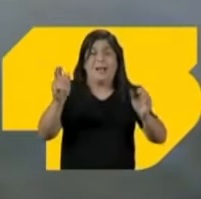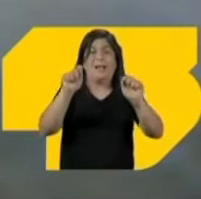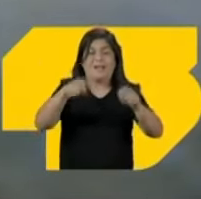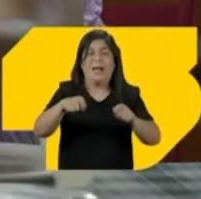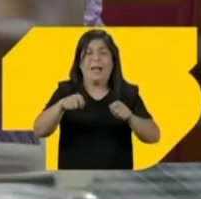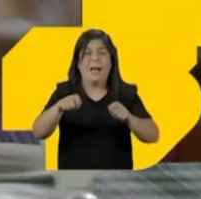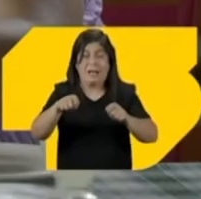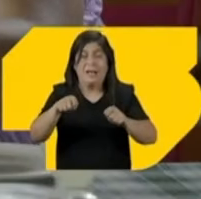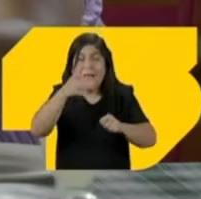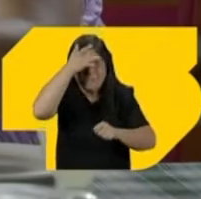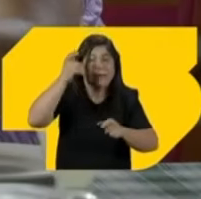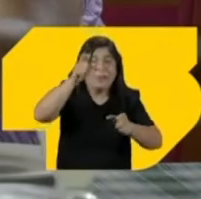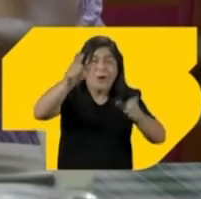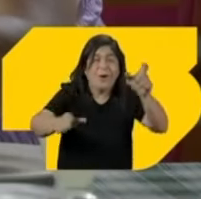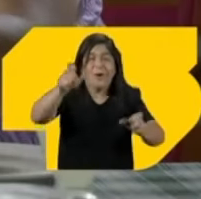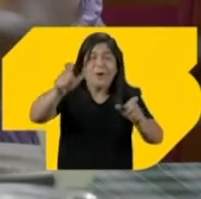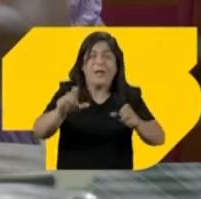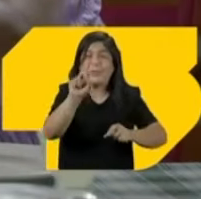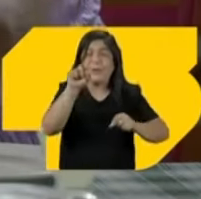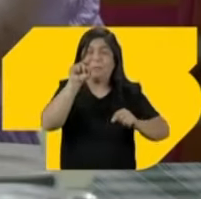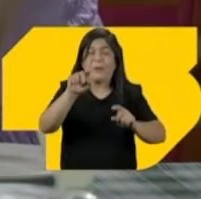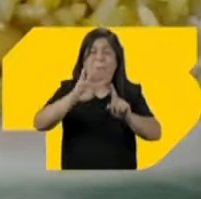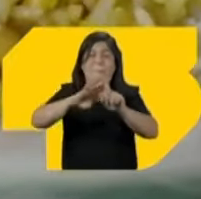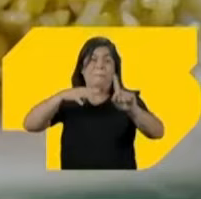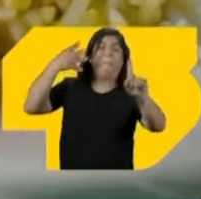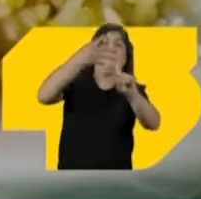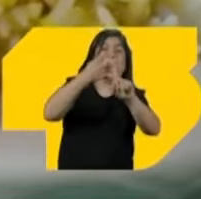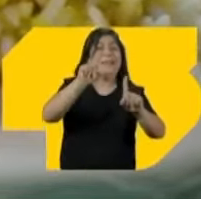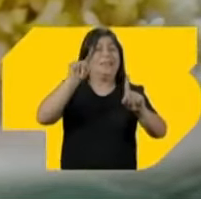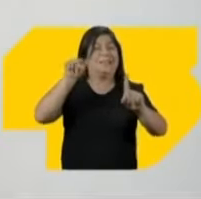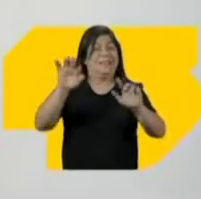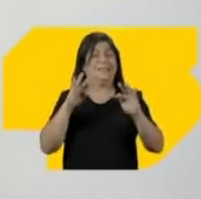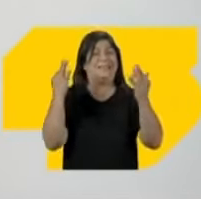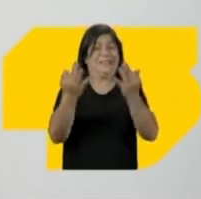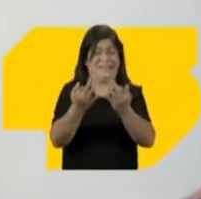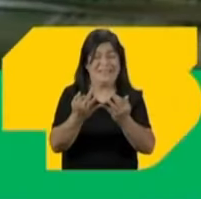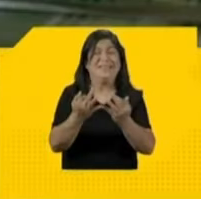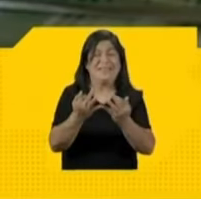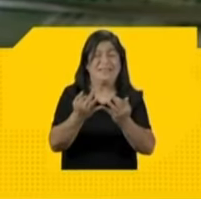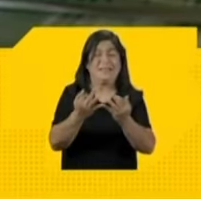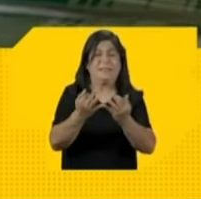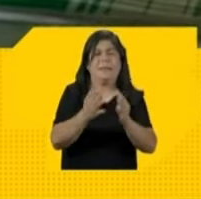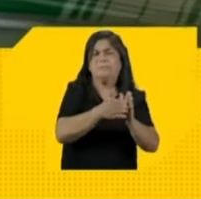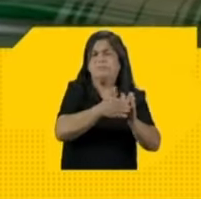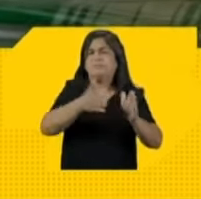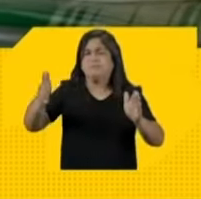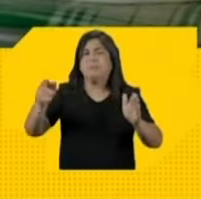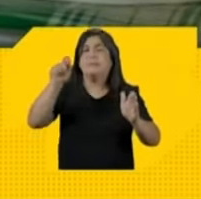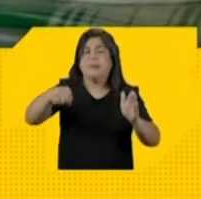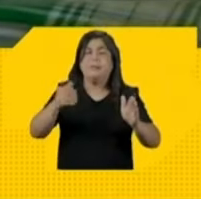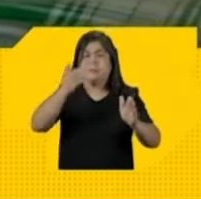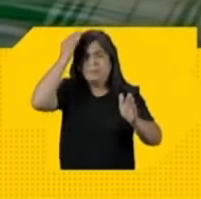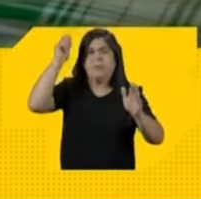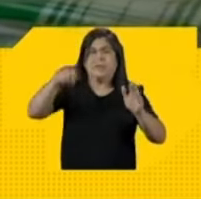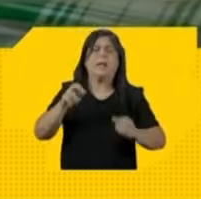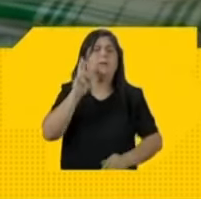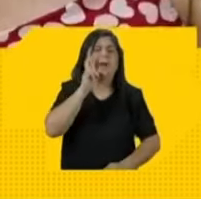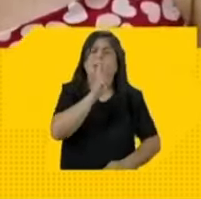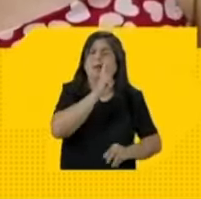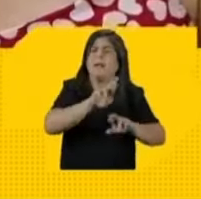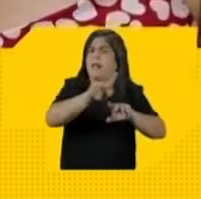Cartão Alimentação e dobrar o número de atendidos de 50 mil para 100 mil famílias. Durante a sua gestão, Pedro